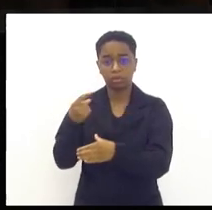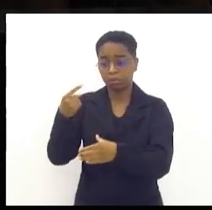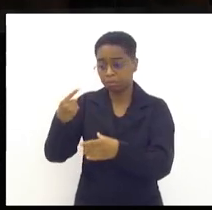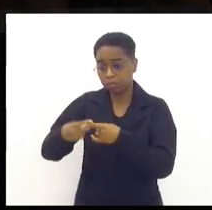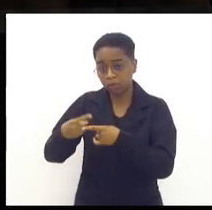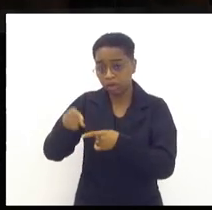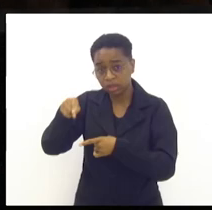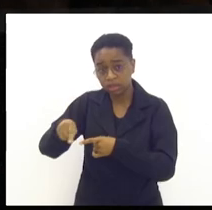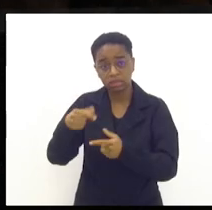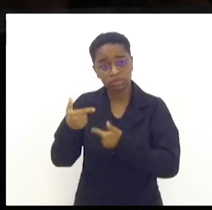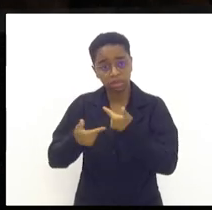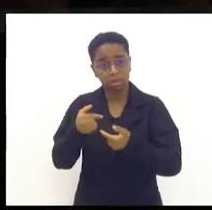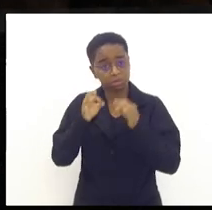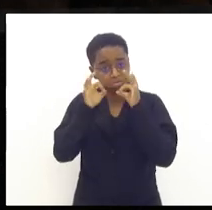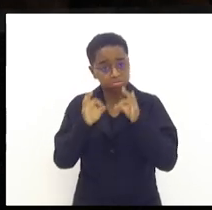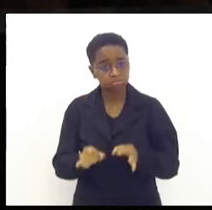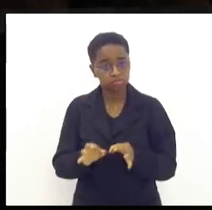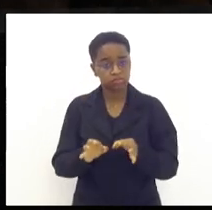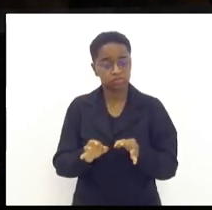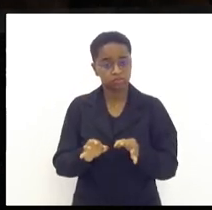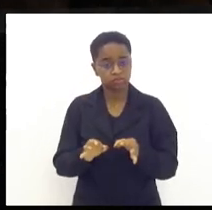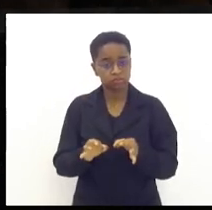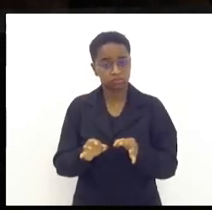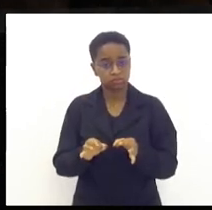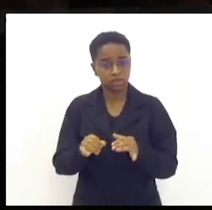trabalha com honestidade e integralidade.